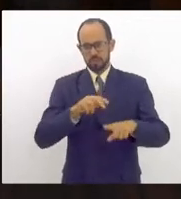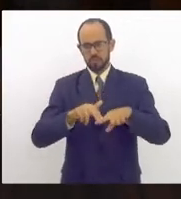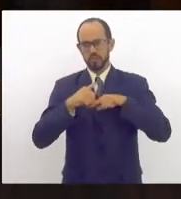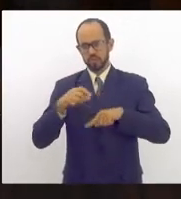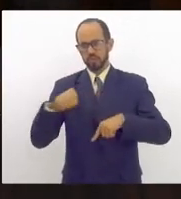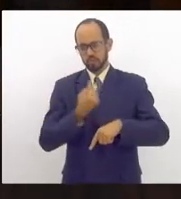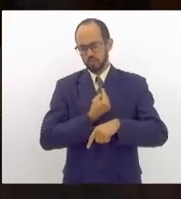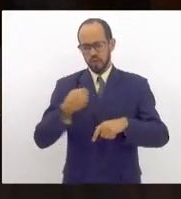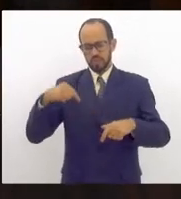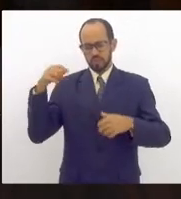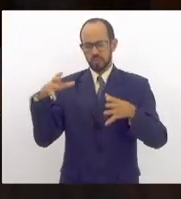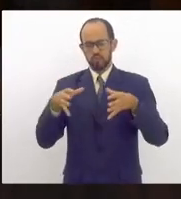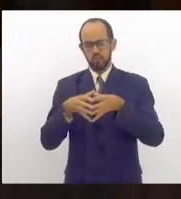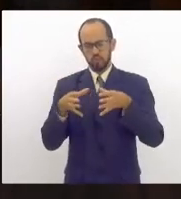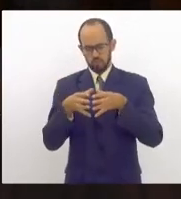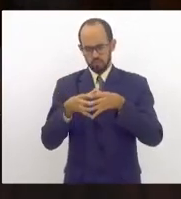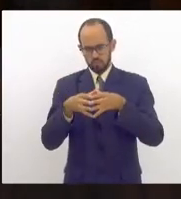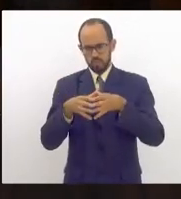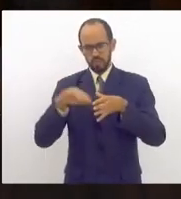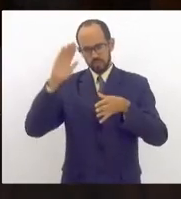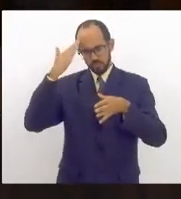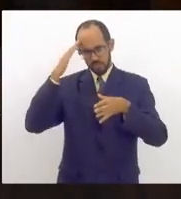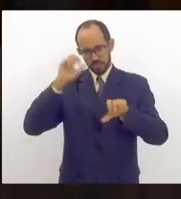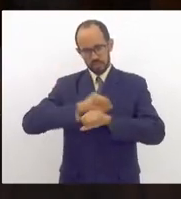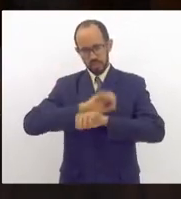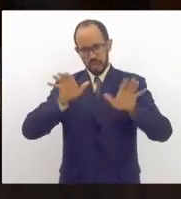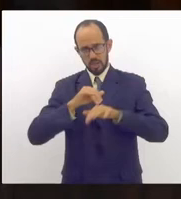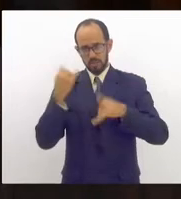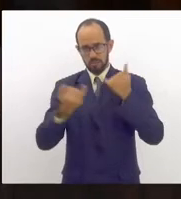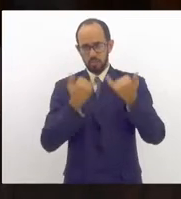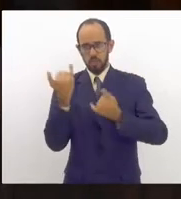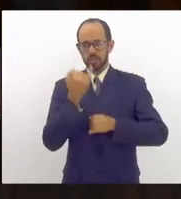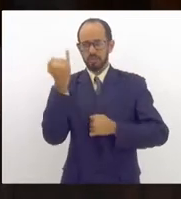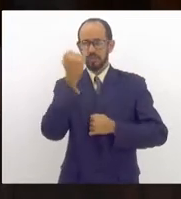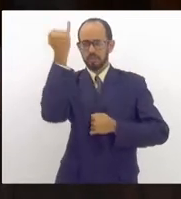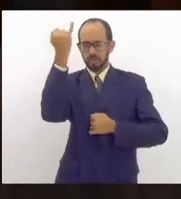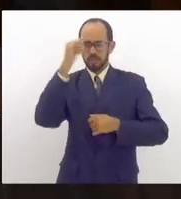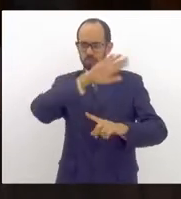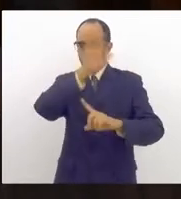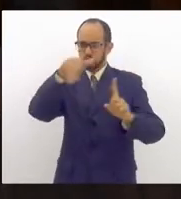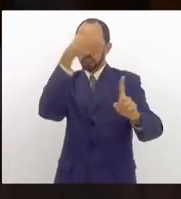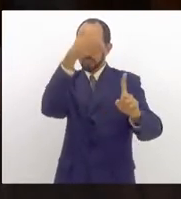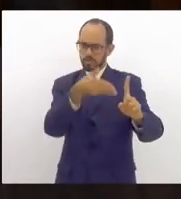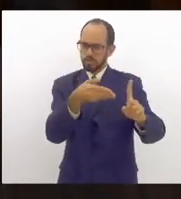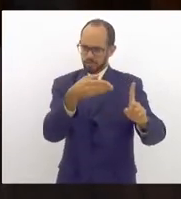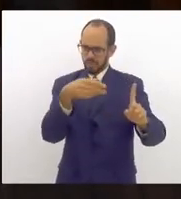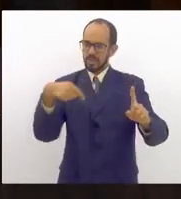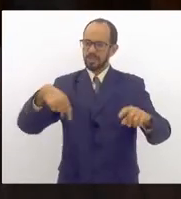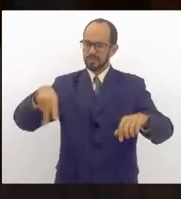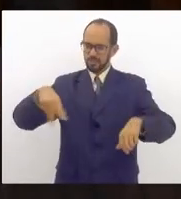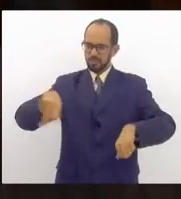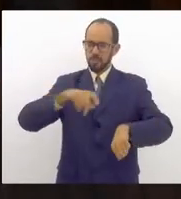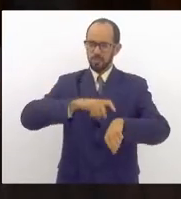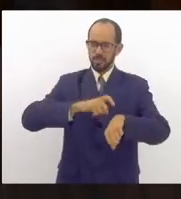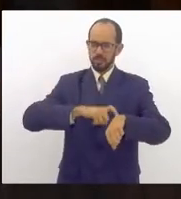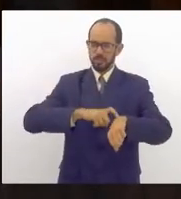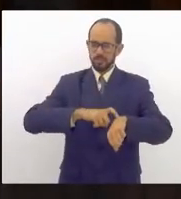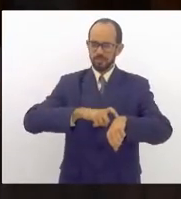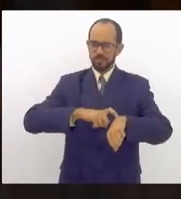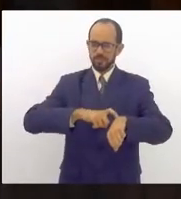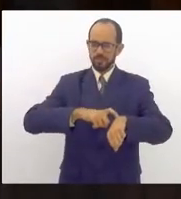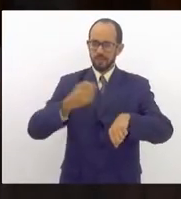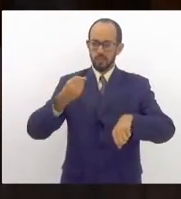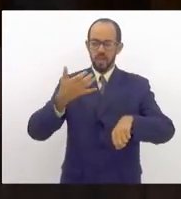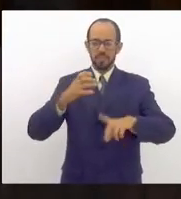em grupo aqui né entende a importância de estarmos prestigiando momento você já falou que a gente conhece há muito tempo eu lembro quando a gente estava lá